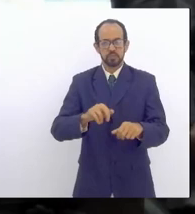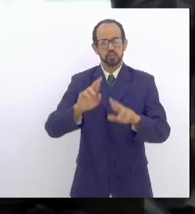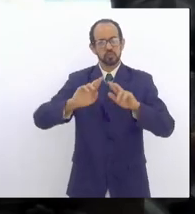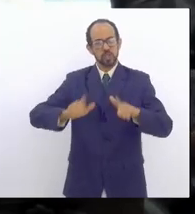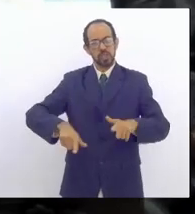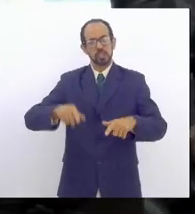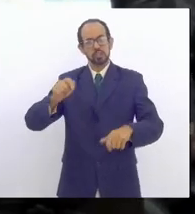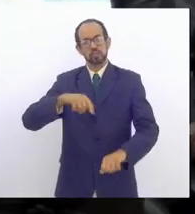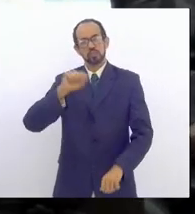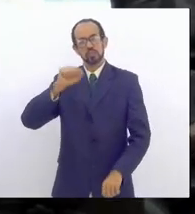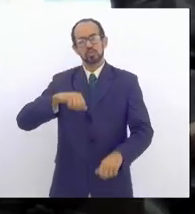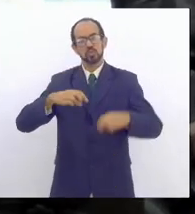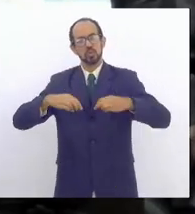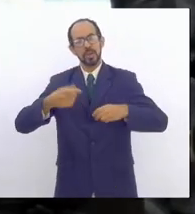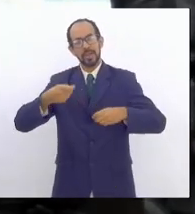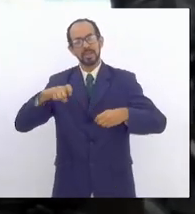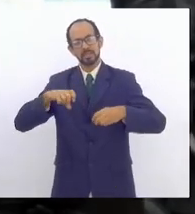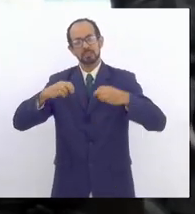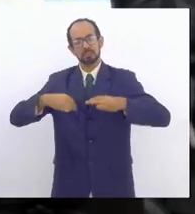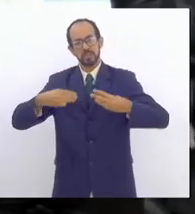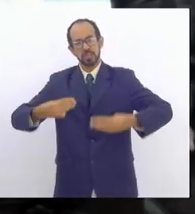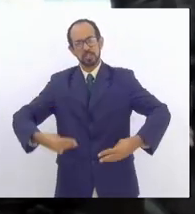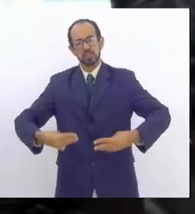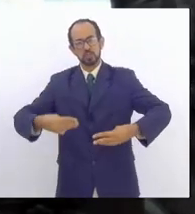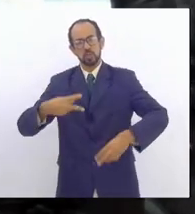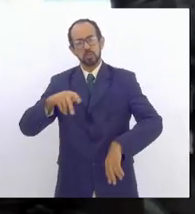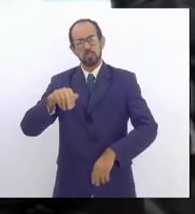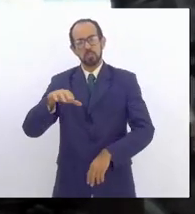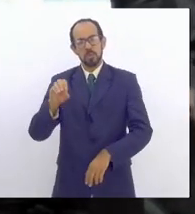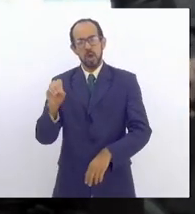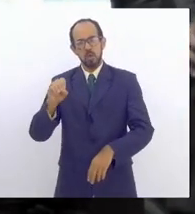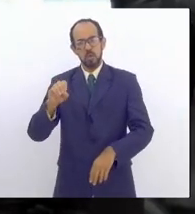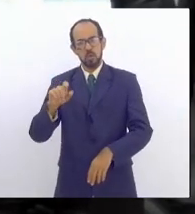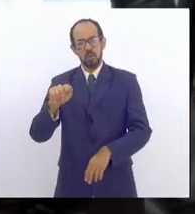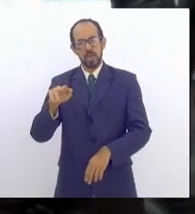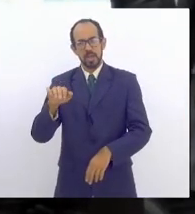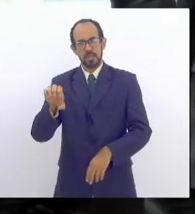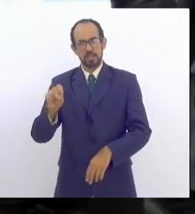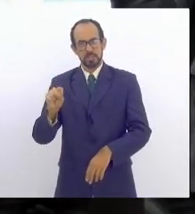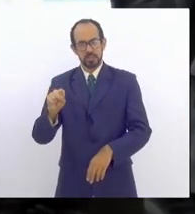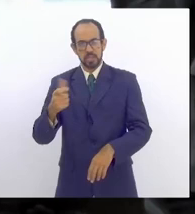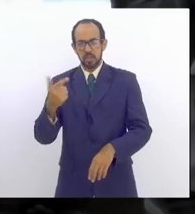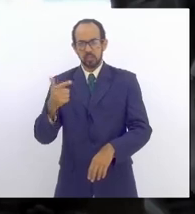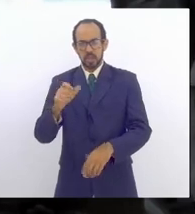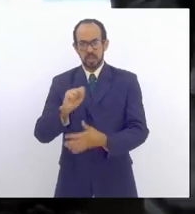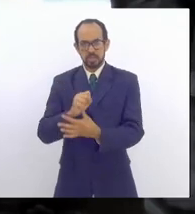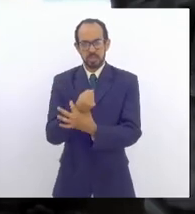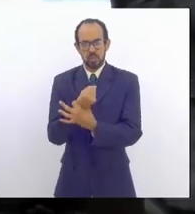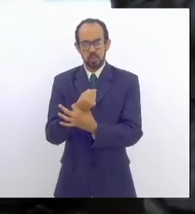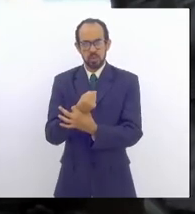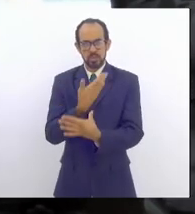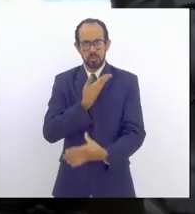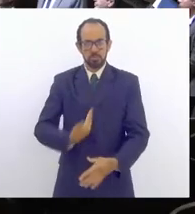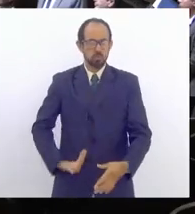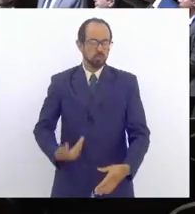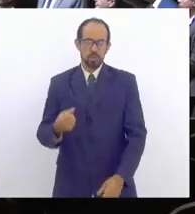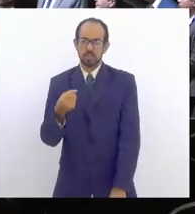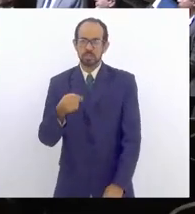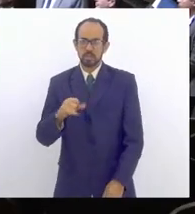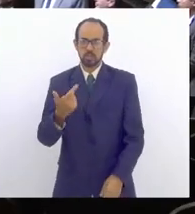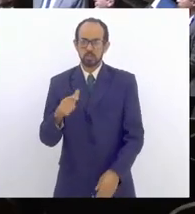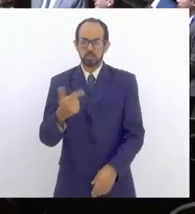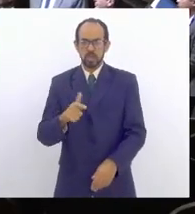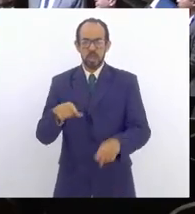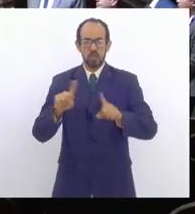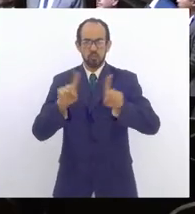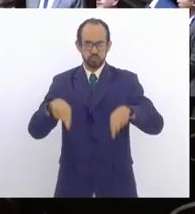Guedes. Não há serviço público sem servidor público. Não há segurança pública sem o servidor público da área da